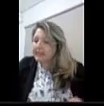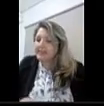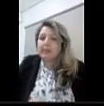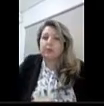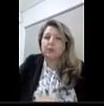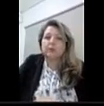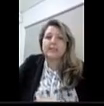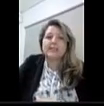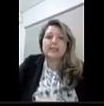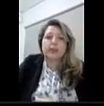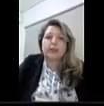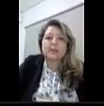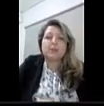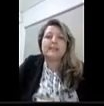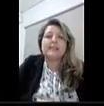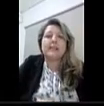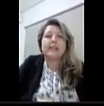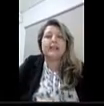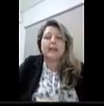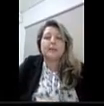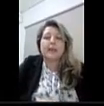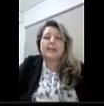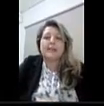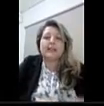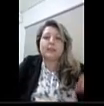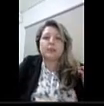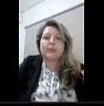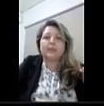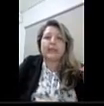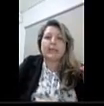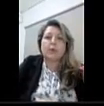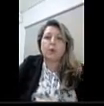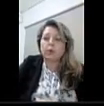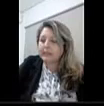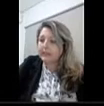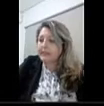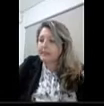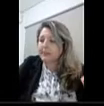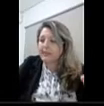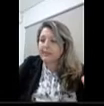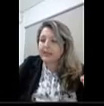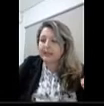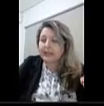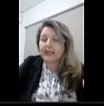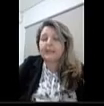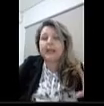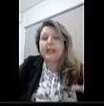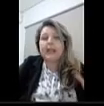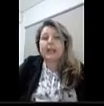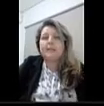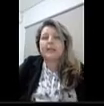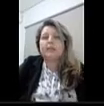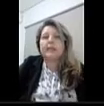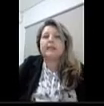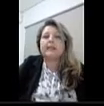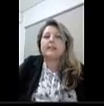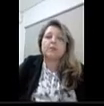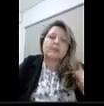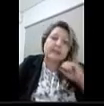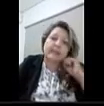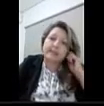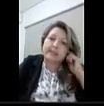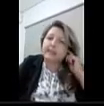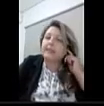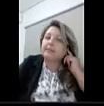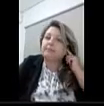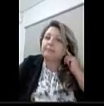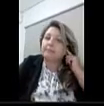questão das informações serem passadas de uma maneira curta e espaçada, né? Lembrando que a criança